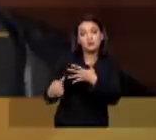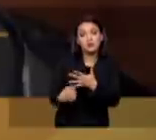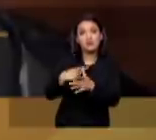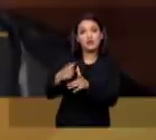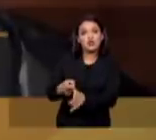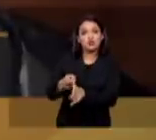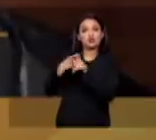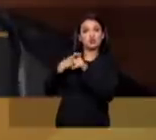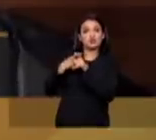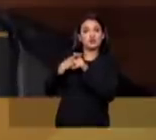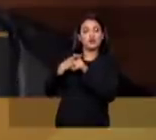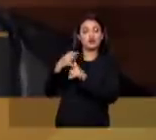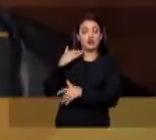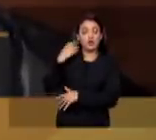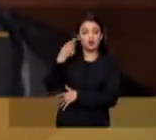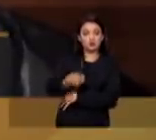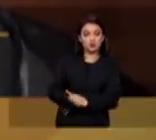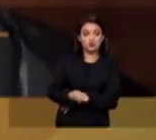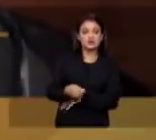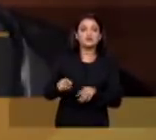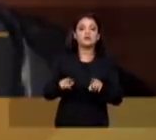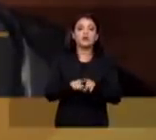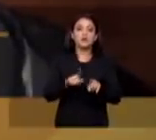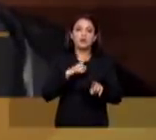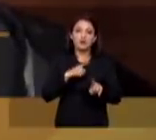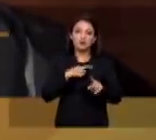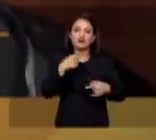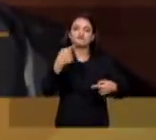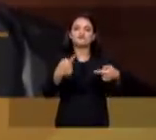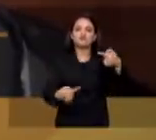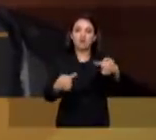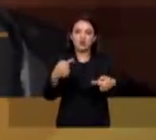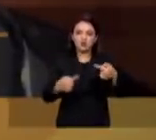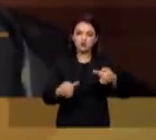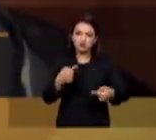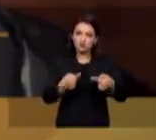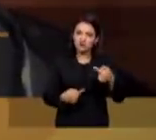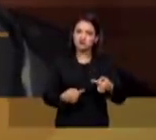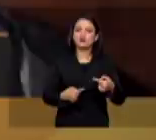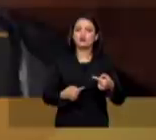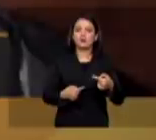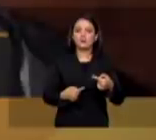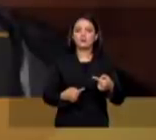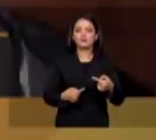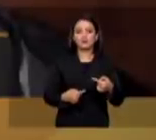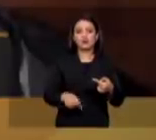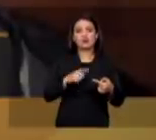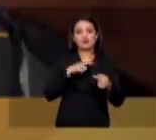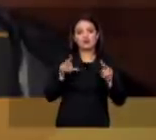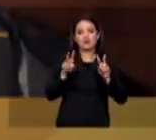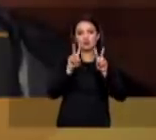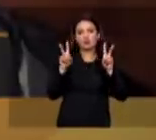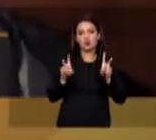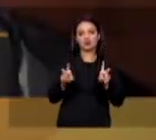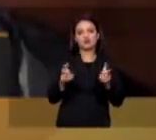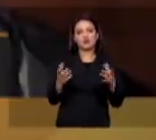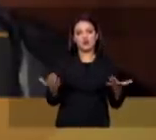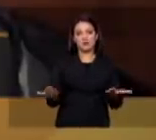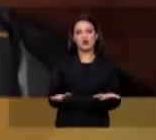quais situa-se o debate que está revestindo o tema aqui posto